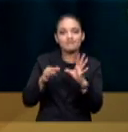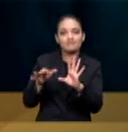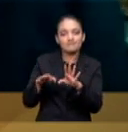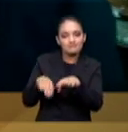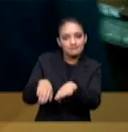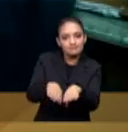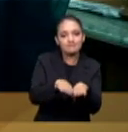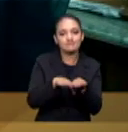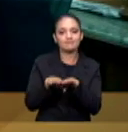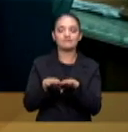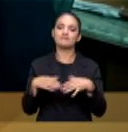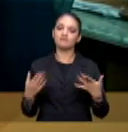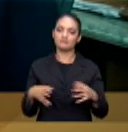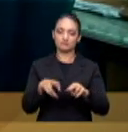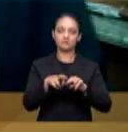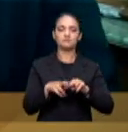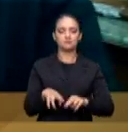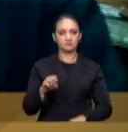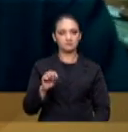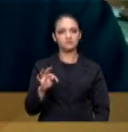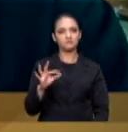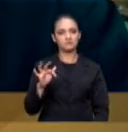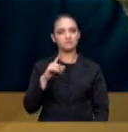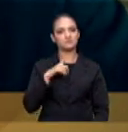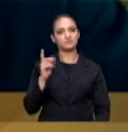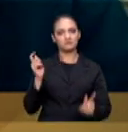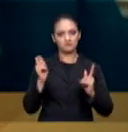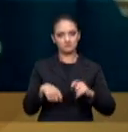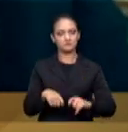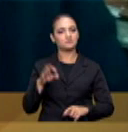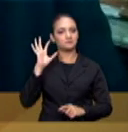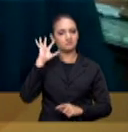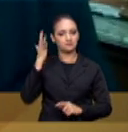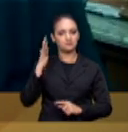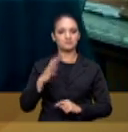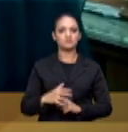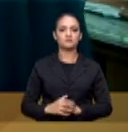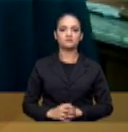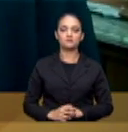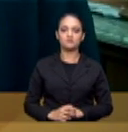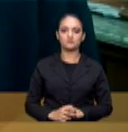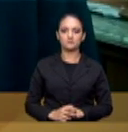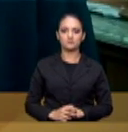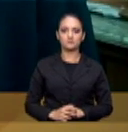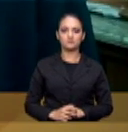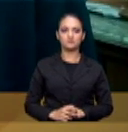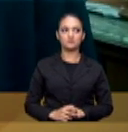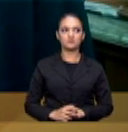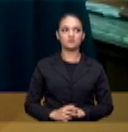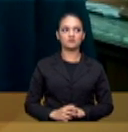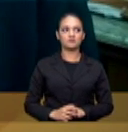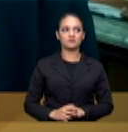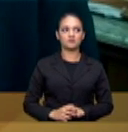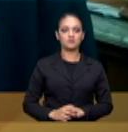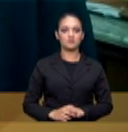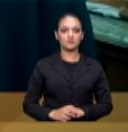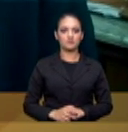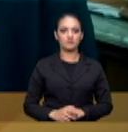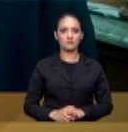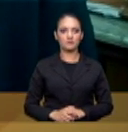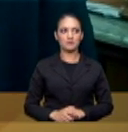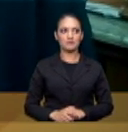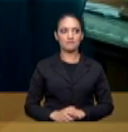a competência do Supremo. Né? Competência, presidente,